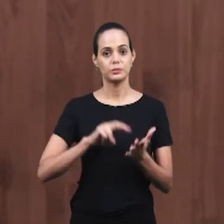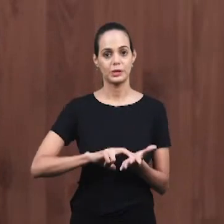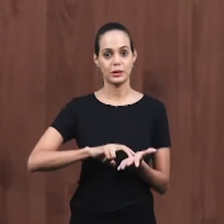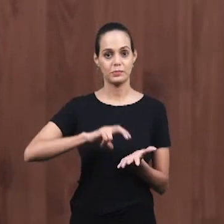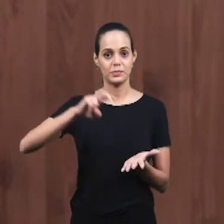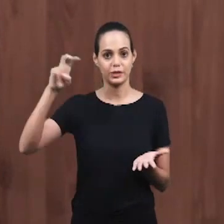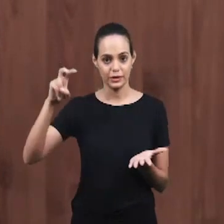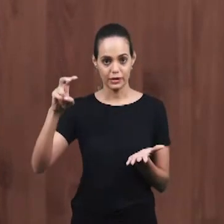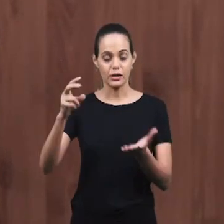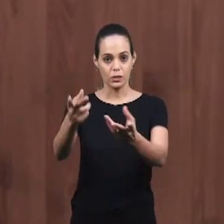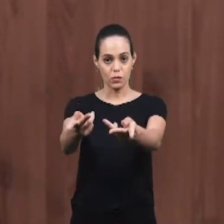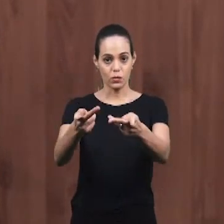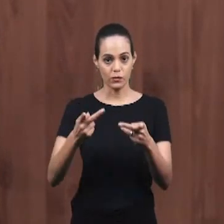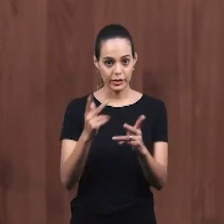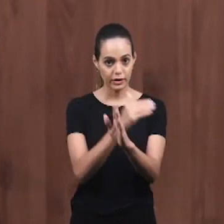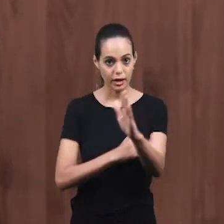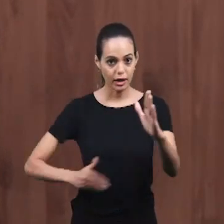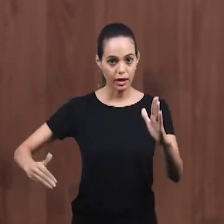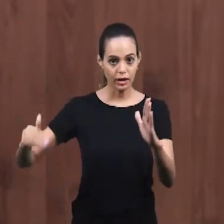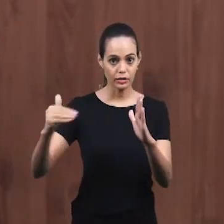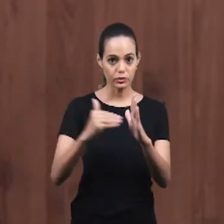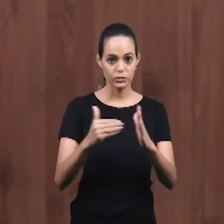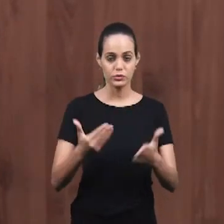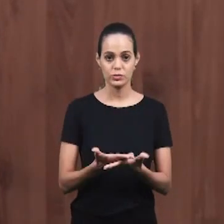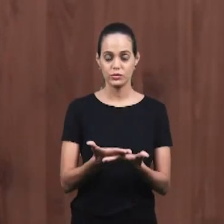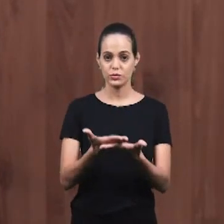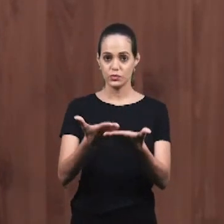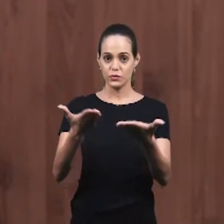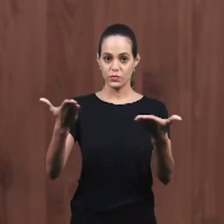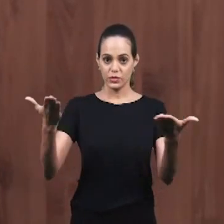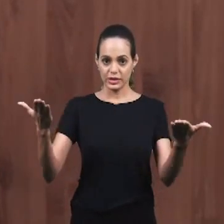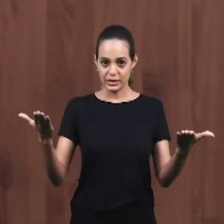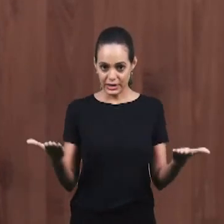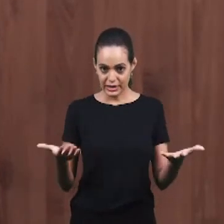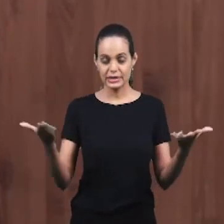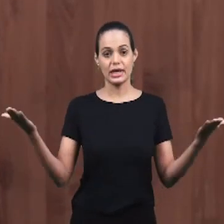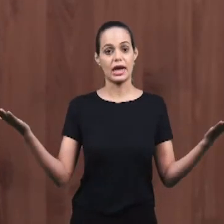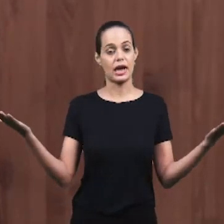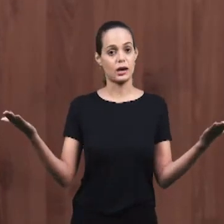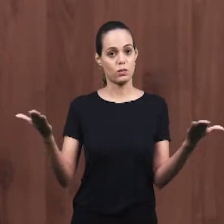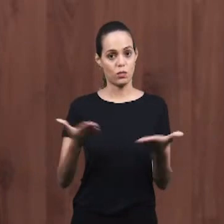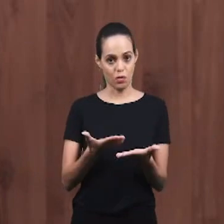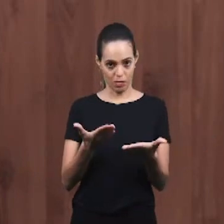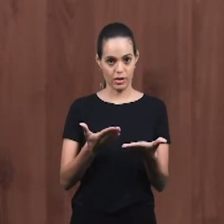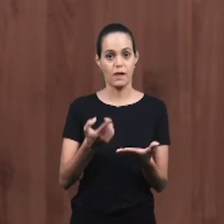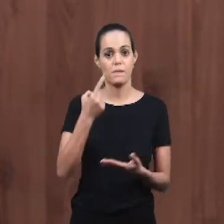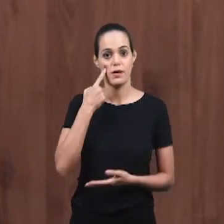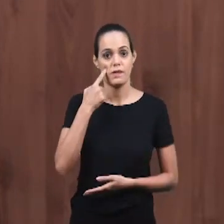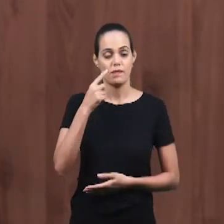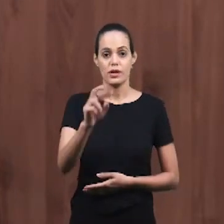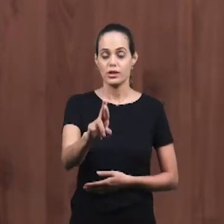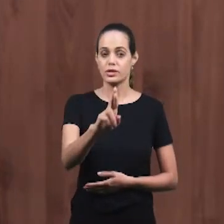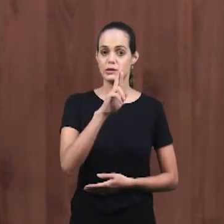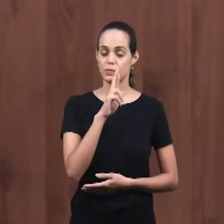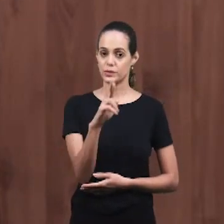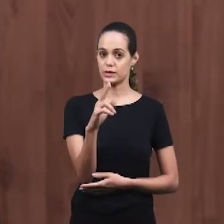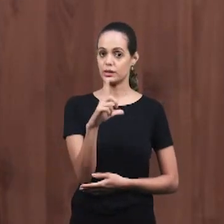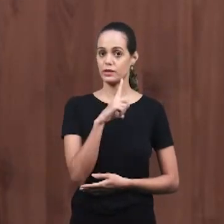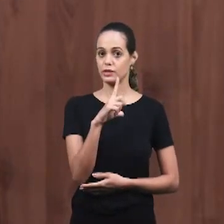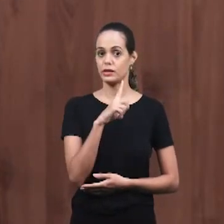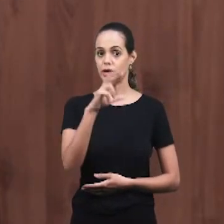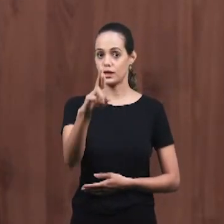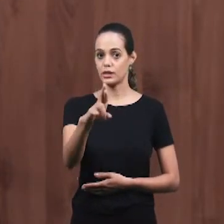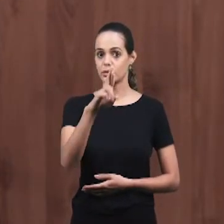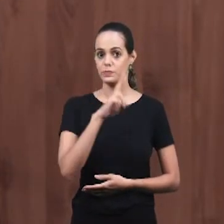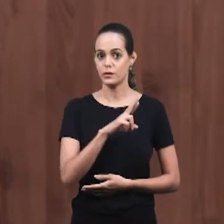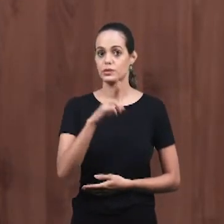agora convidando a todos para prestar atenção em cada pergunta, porque cada uma delas, nas suas subdivisões, terão as respostas